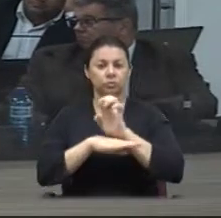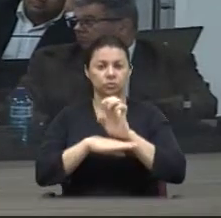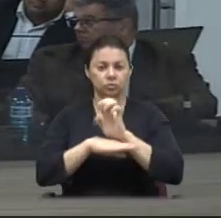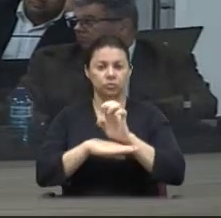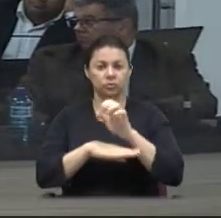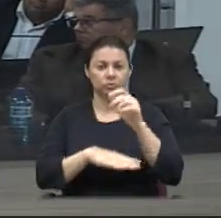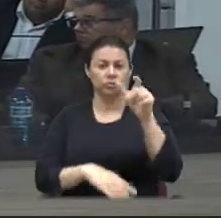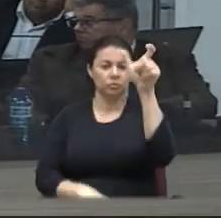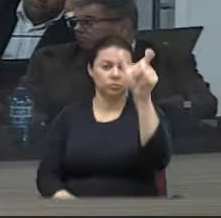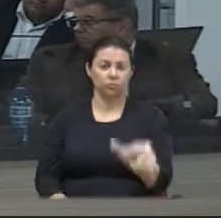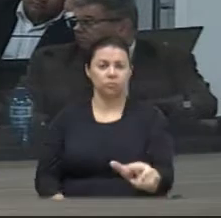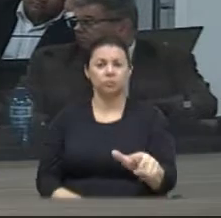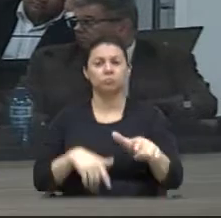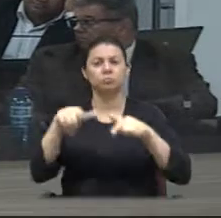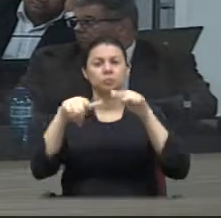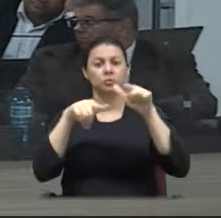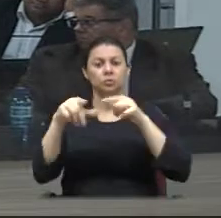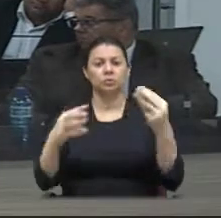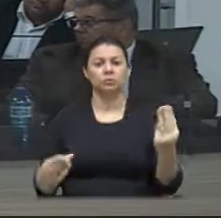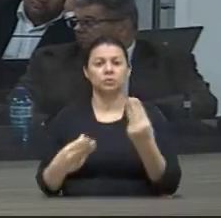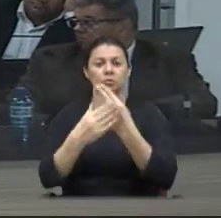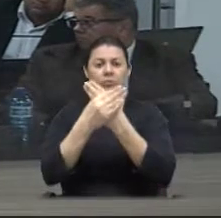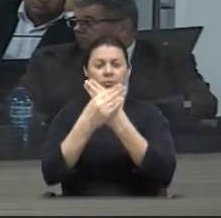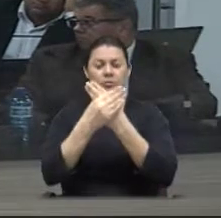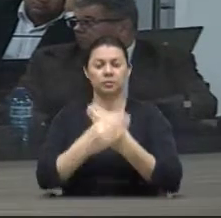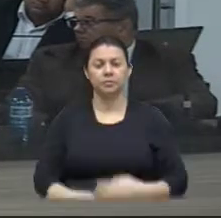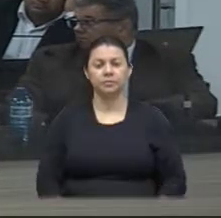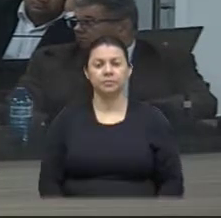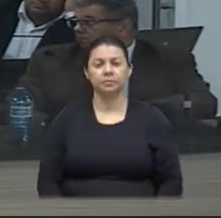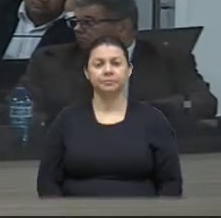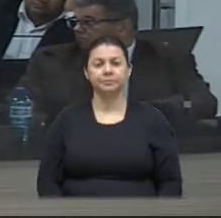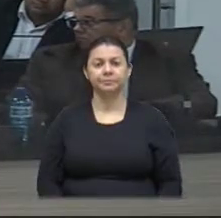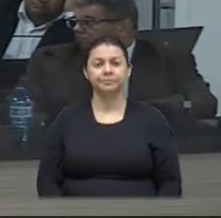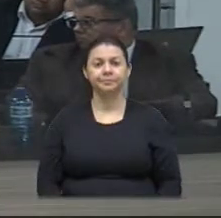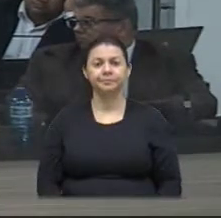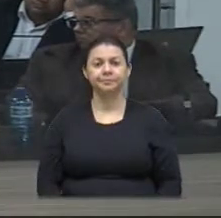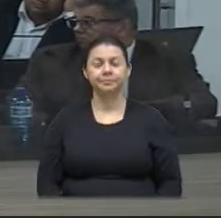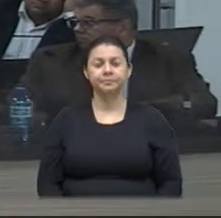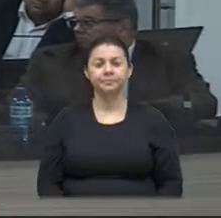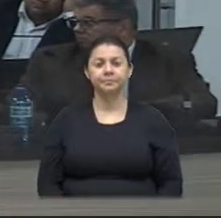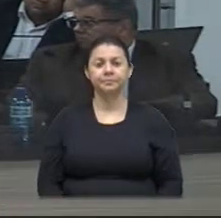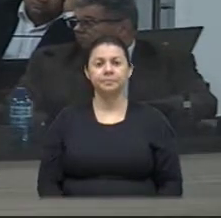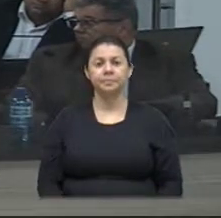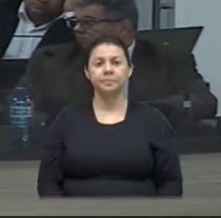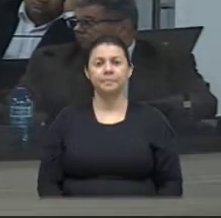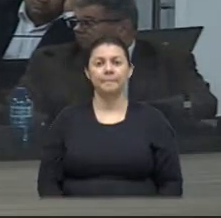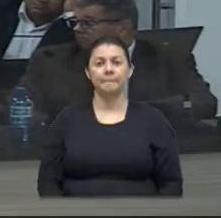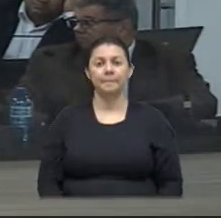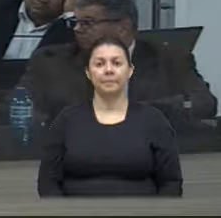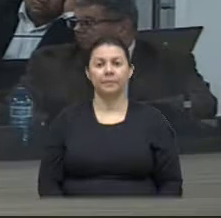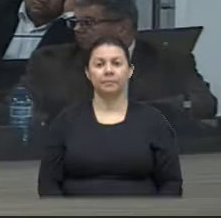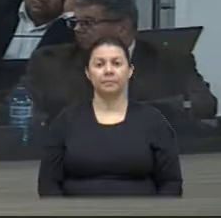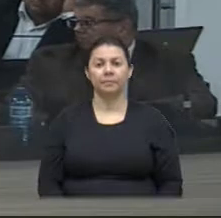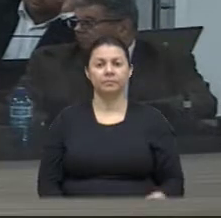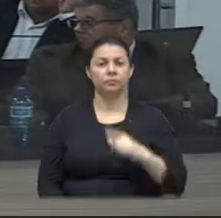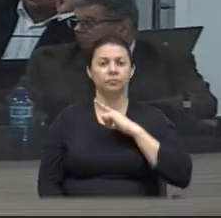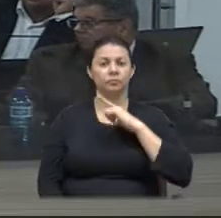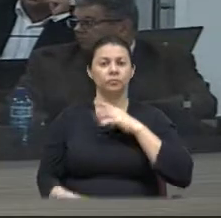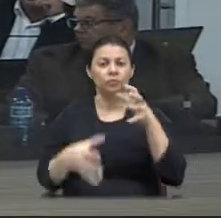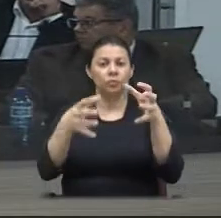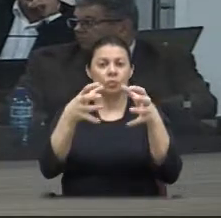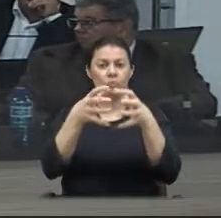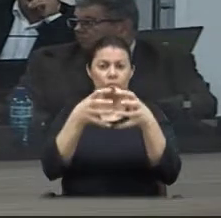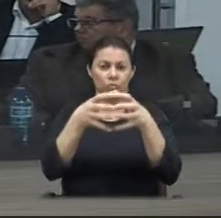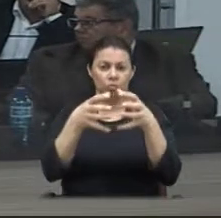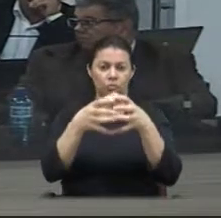planejar e executar todos os atos inerentes à sua realização não vai ter uma comissão que vai trabalhar